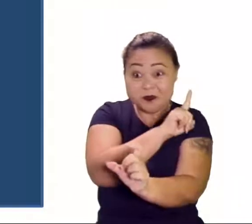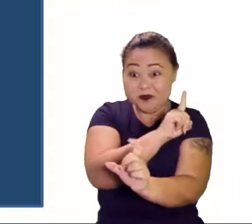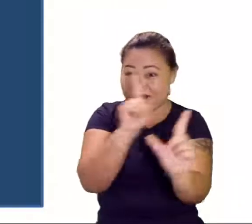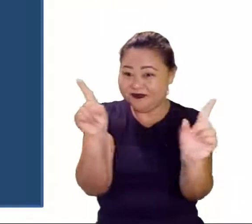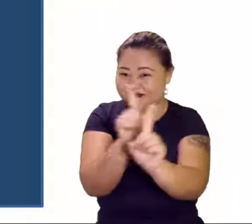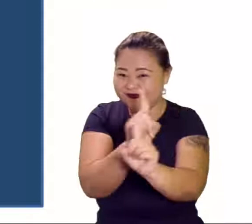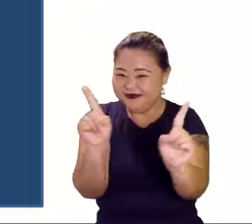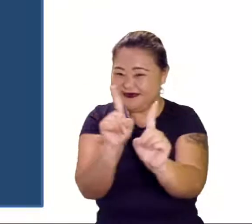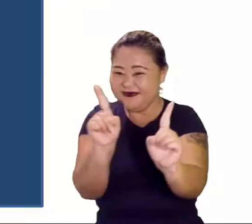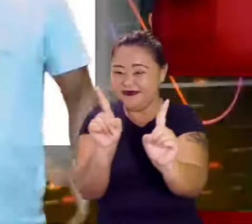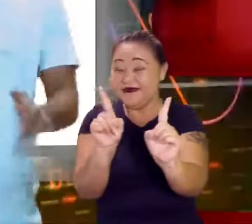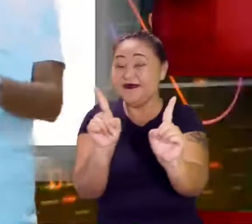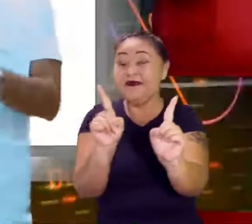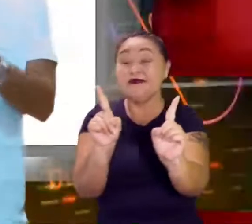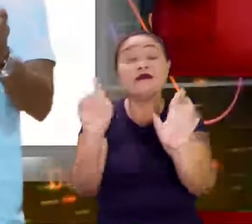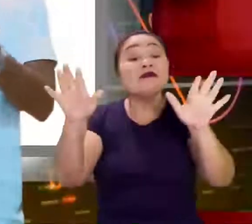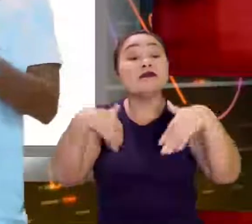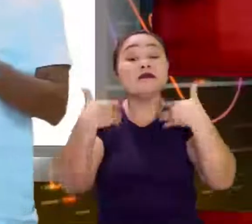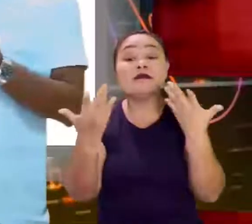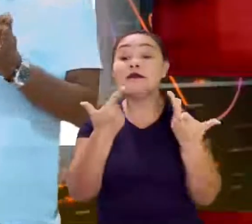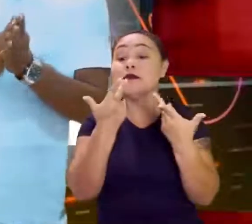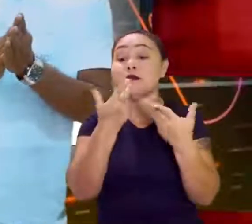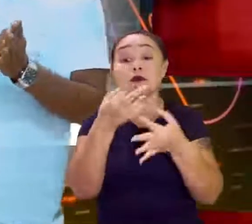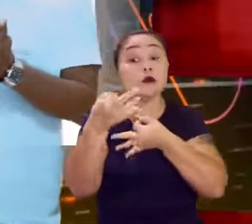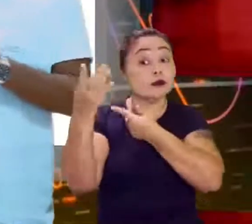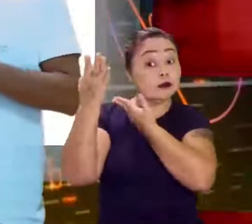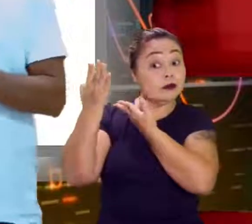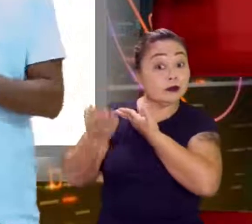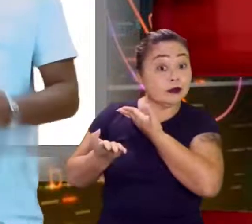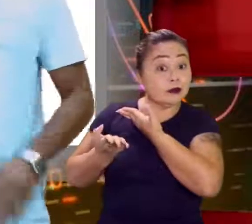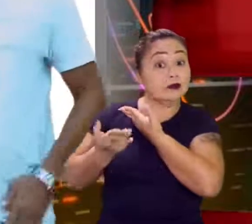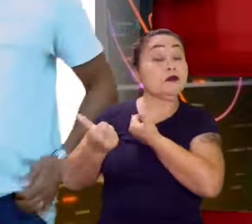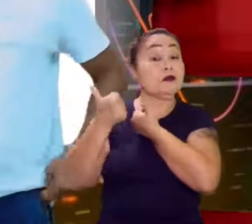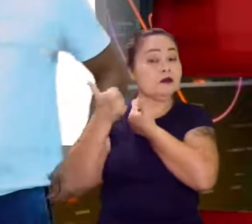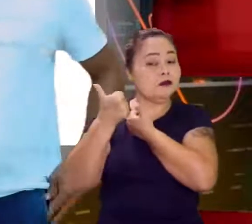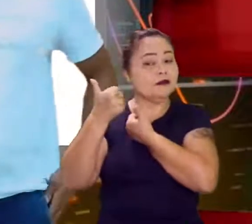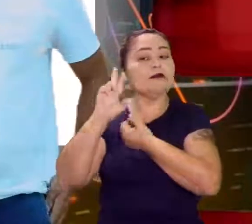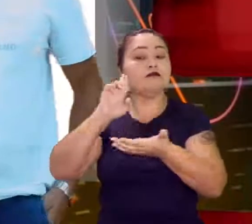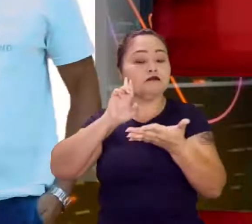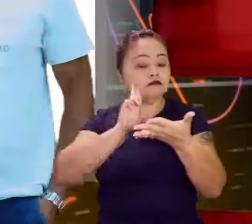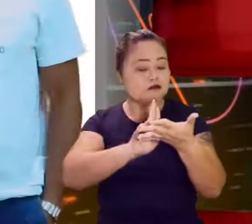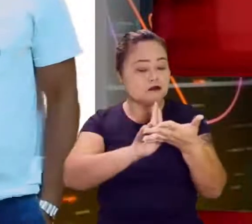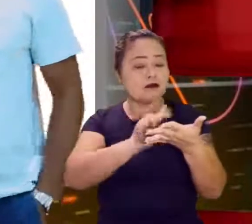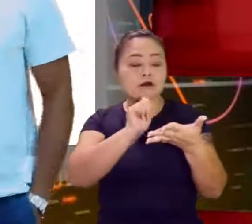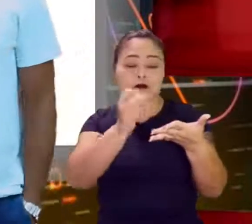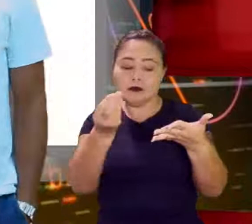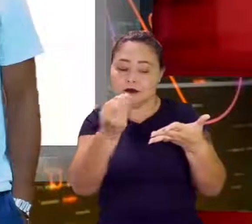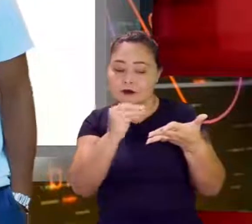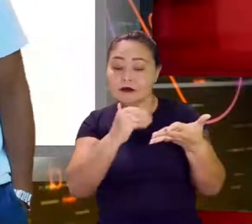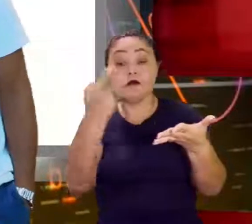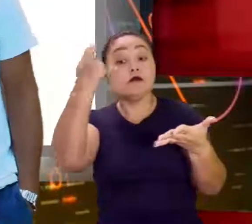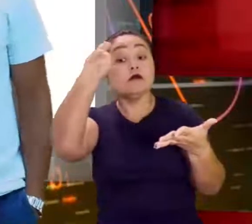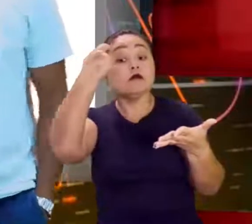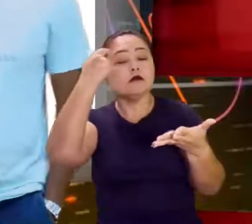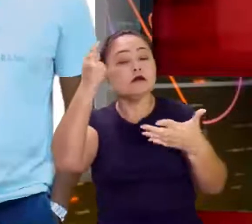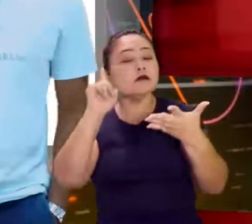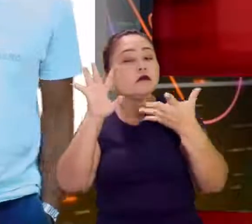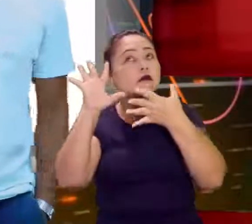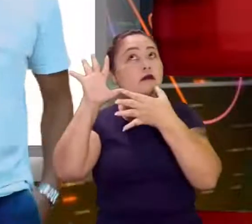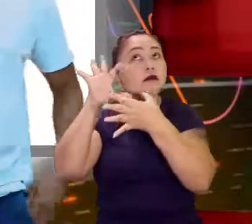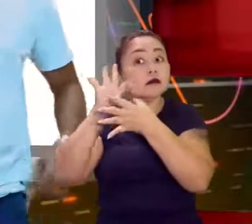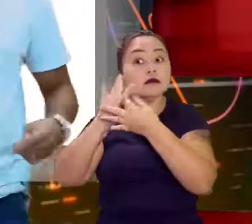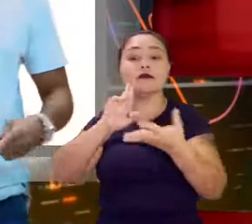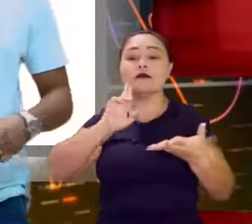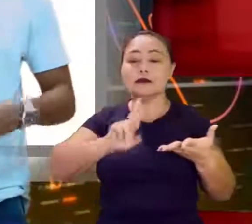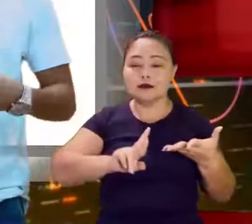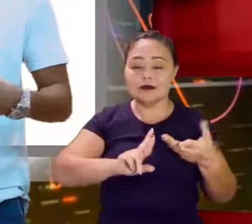café. E aí, o que vocês acharam dessa? Essa aí tem que resolver. Ou tem que ir pensando aí pelo raciocínio lógico,